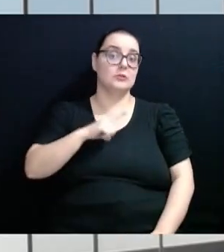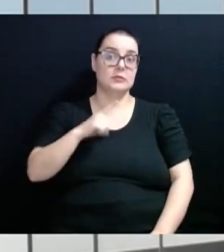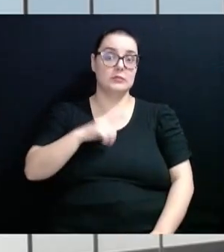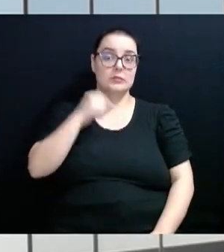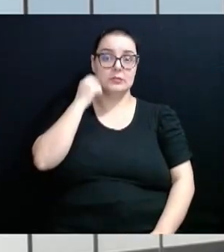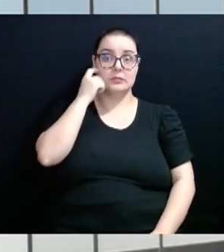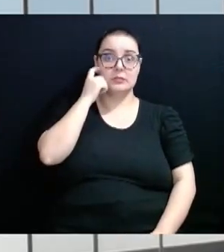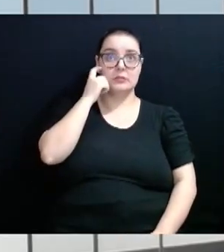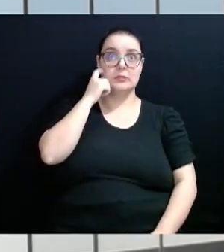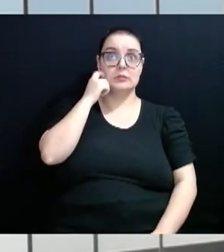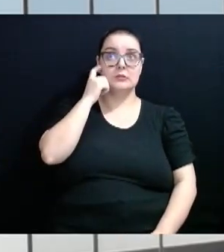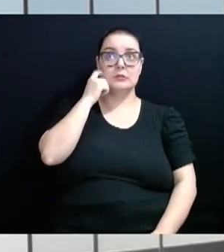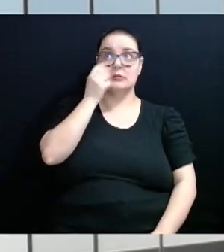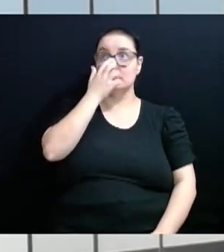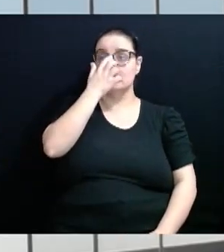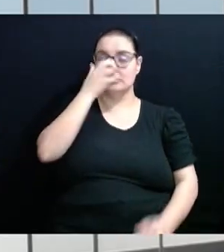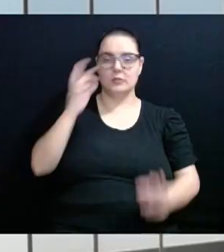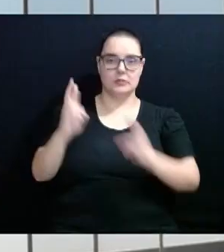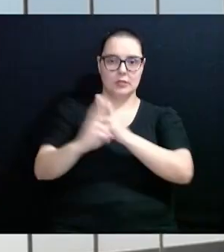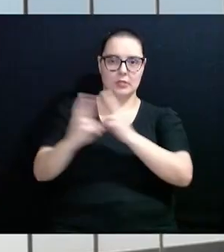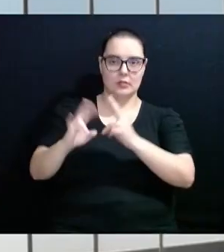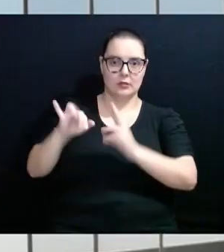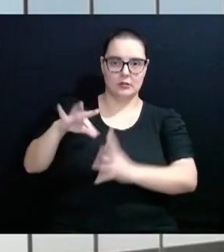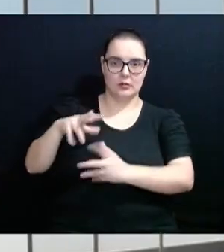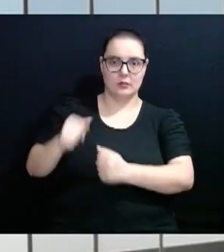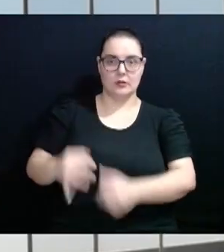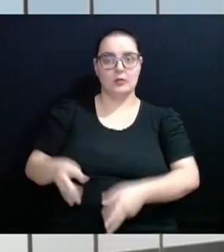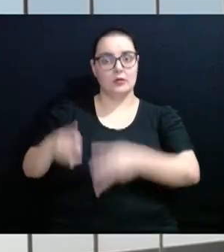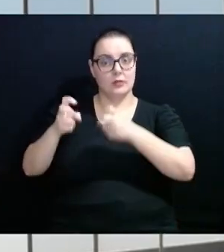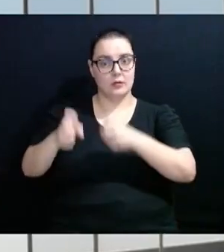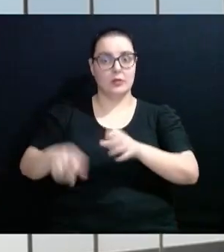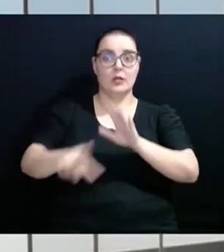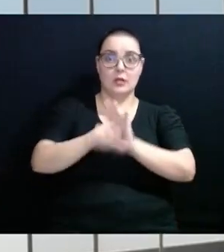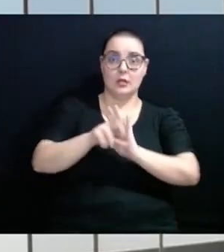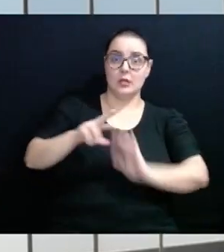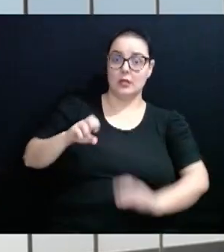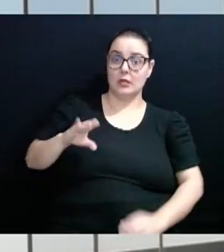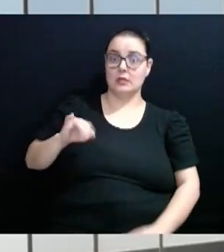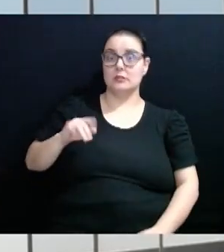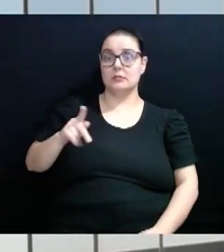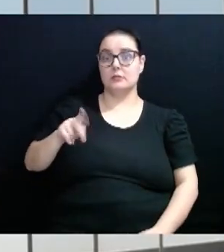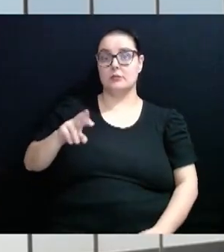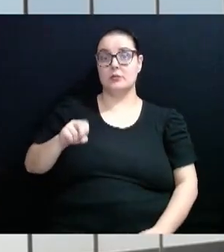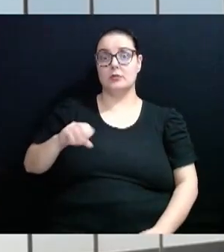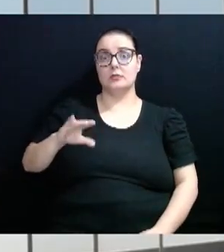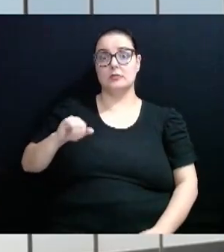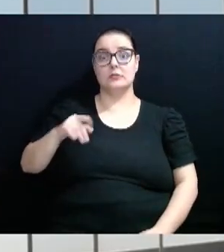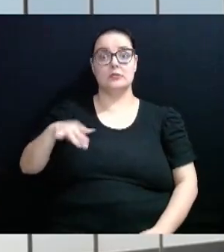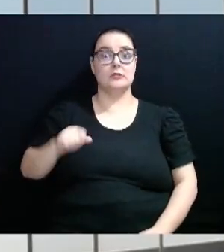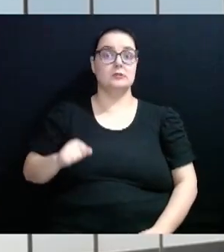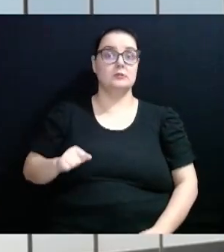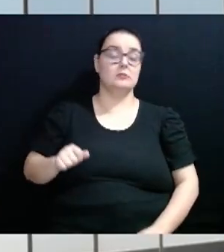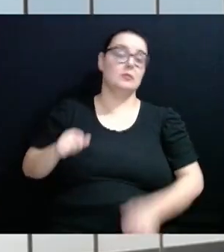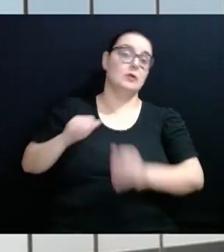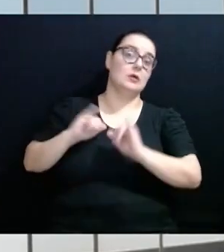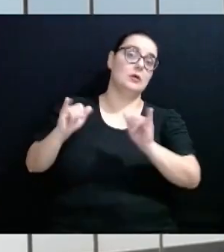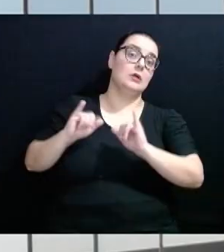relações internacionais, é conhecido a lei da reciprocidade para vistos. Uhum. Né? Então a gente